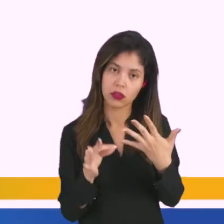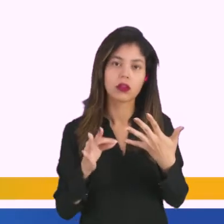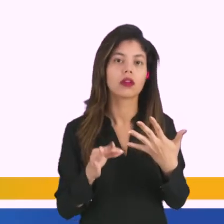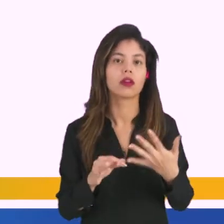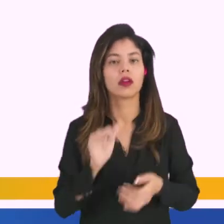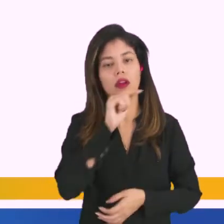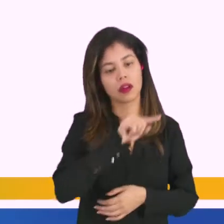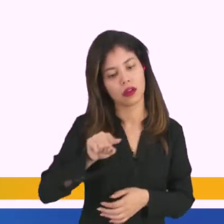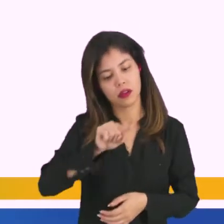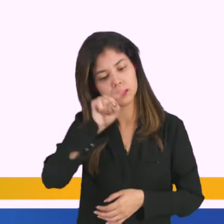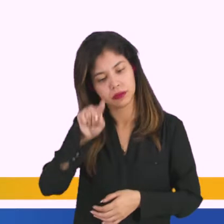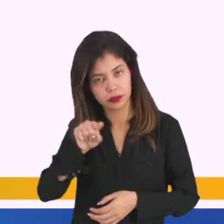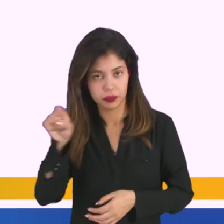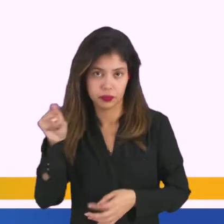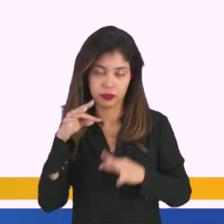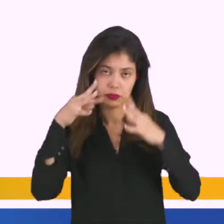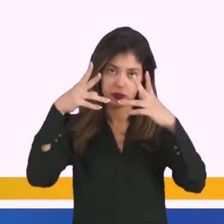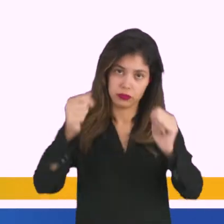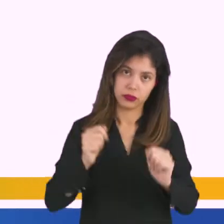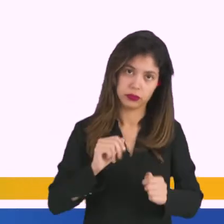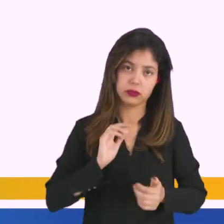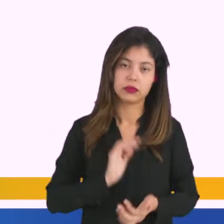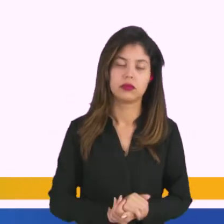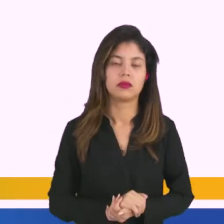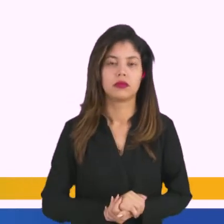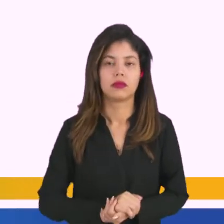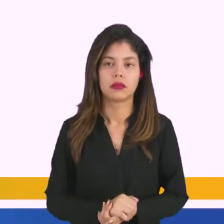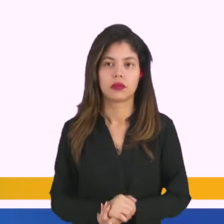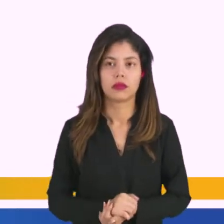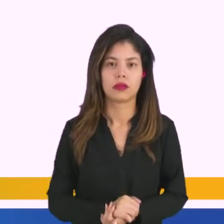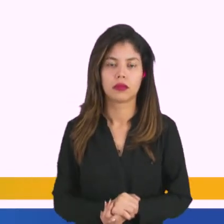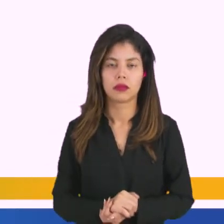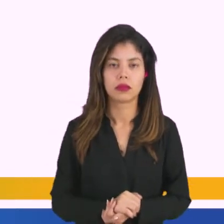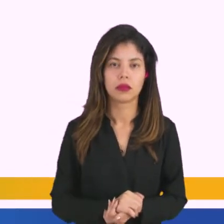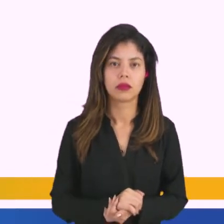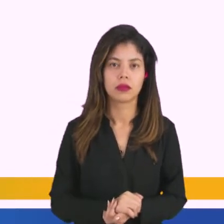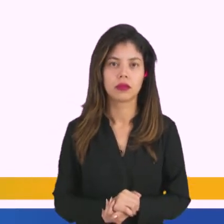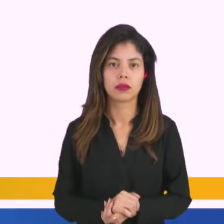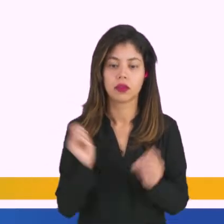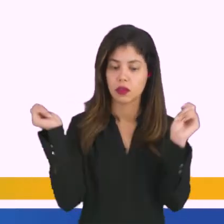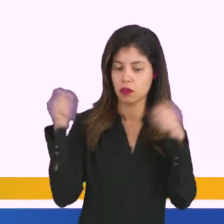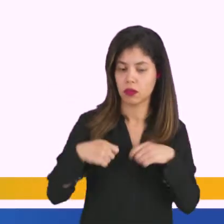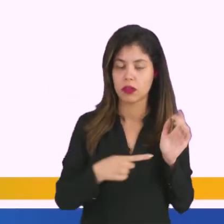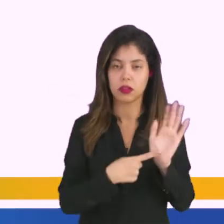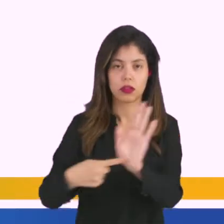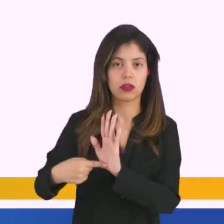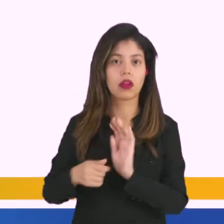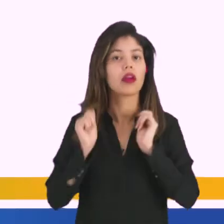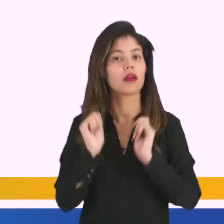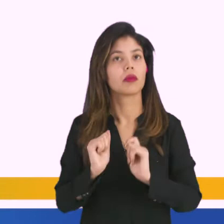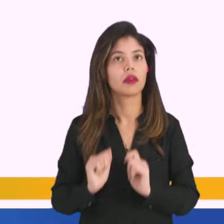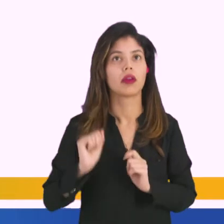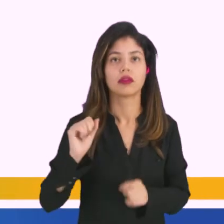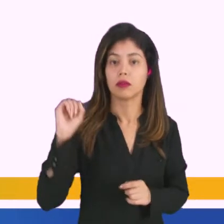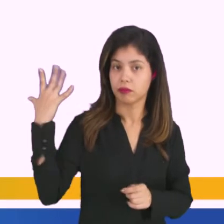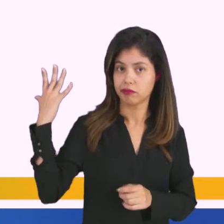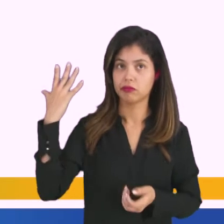espaço amostral, ou seja, pelo total de elementos aí, né, total de possibilidades aí que podem